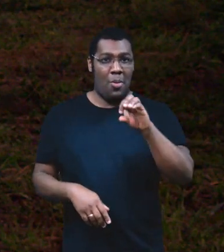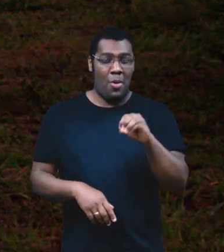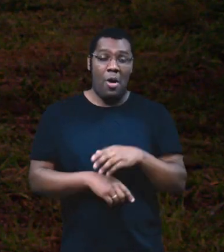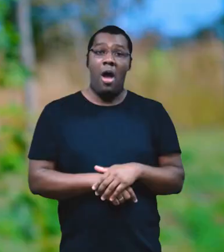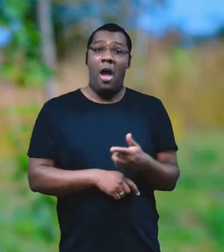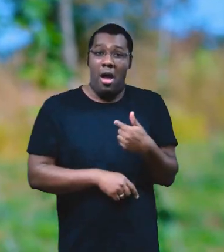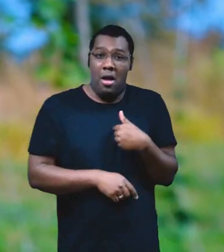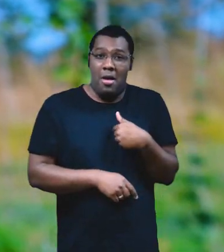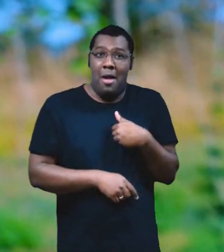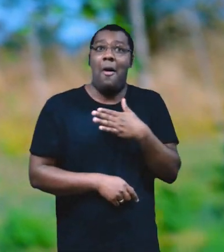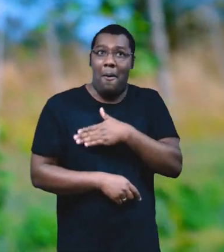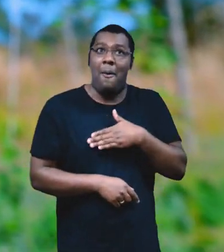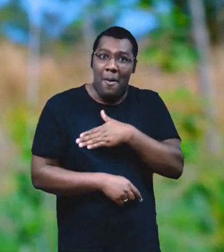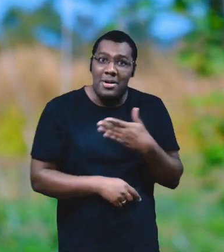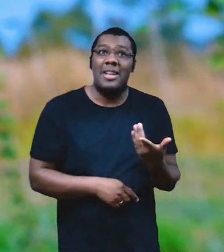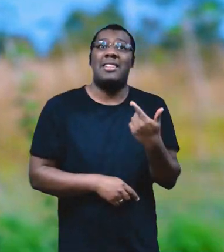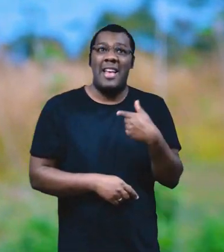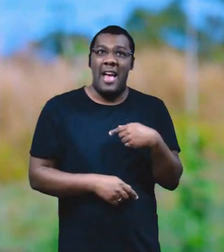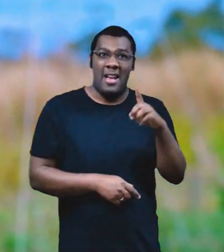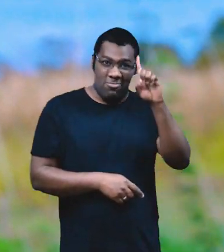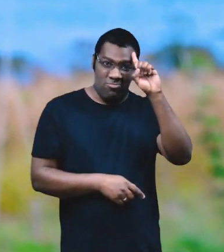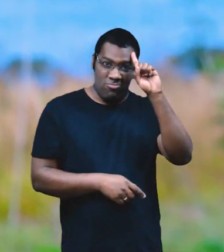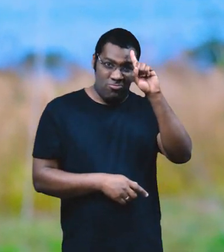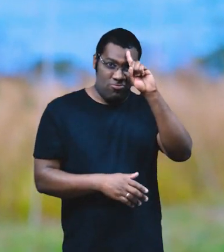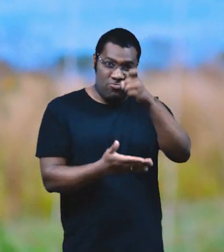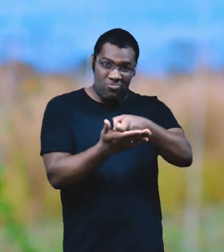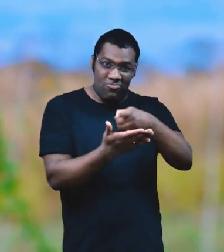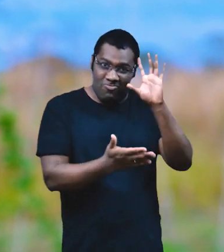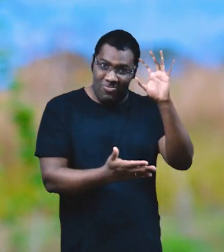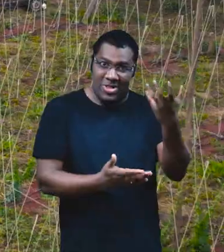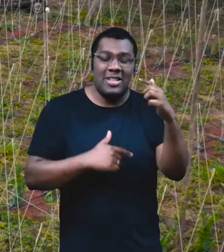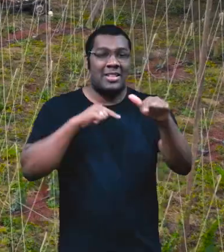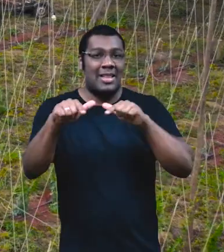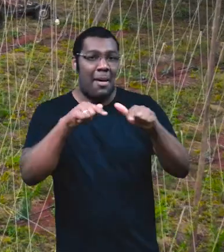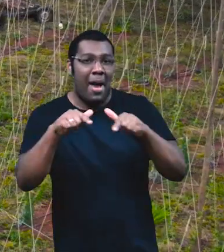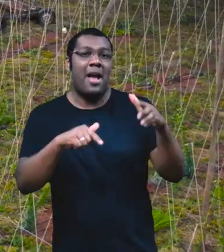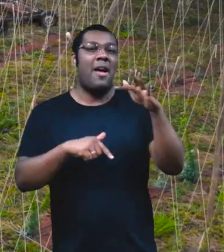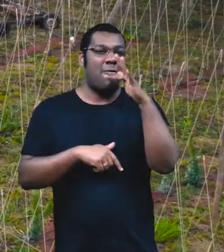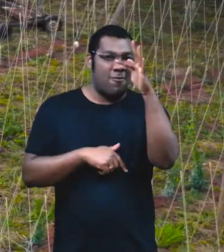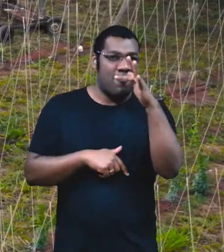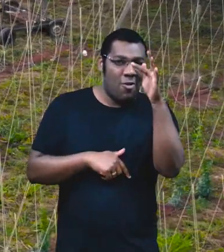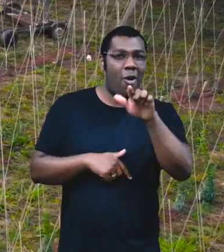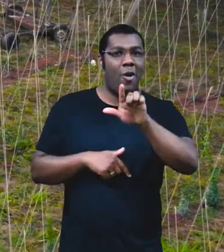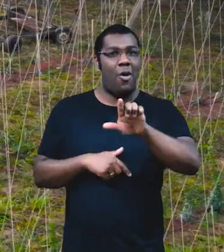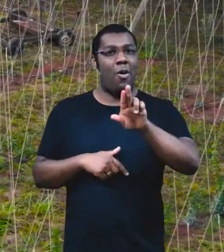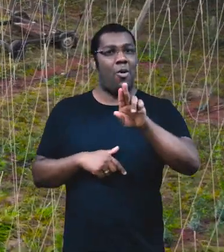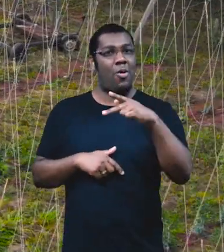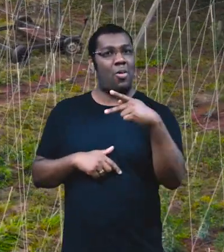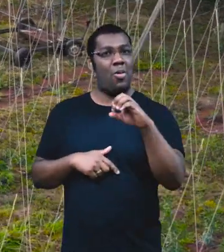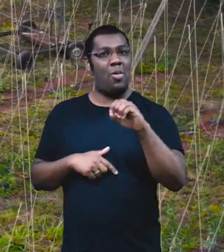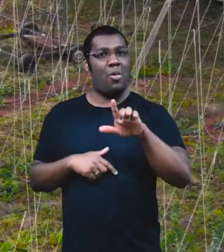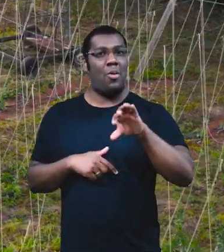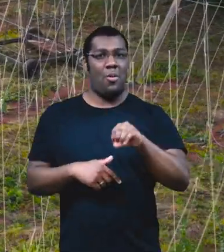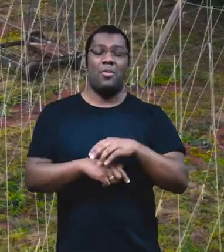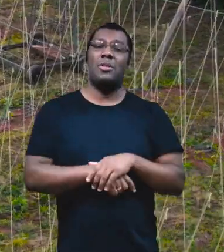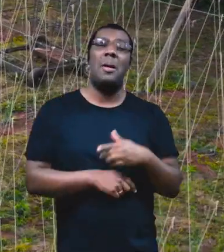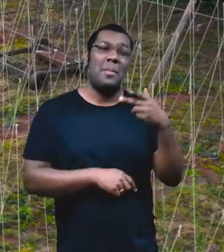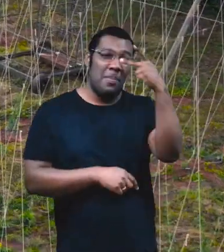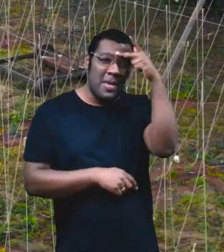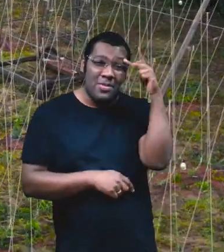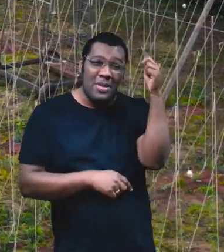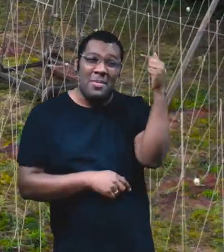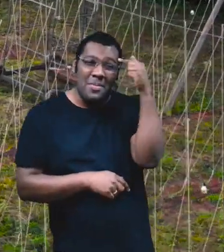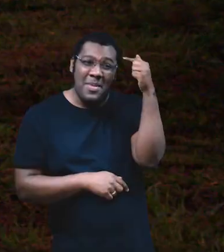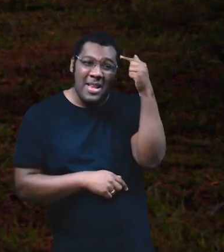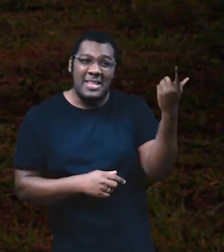trabalhar com isso. Eu acho que o lúpulo também tem suas dificuldades, eu acho que às vezes até maior, porque a gente acha que a produção é simples, é só colocar ela